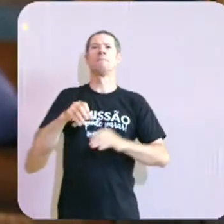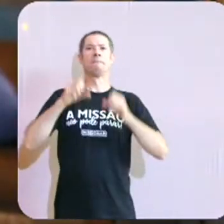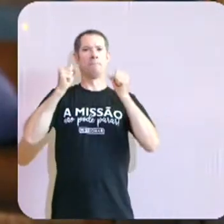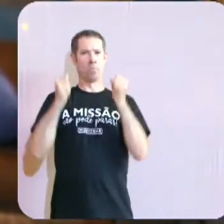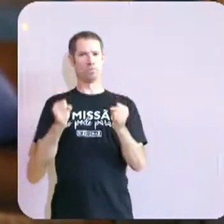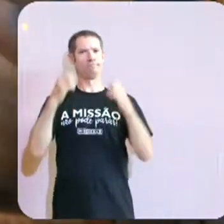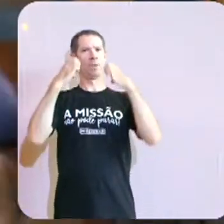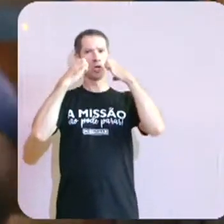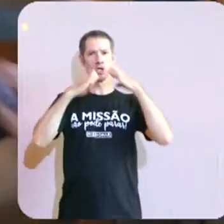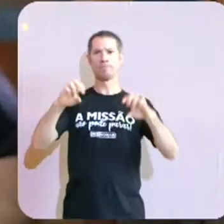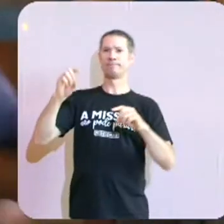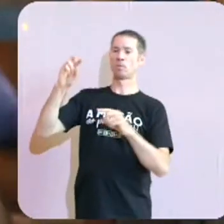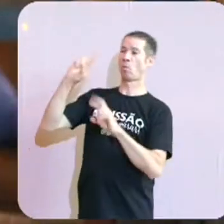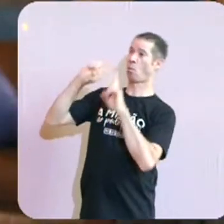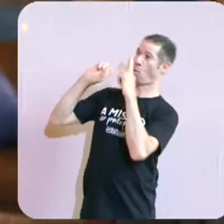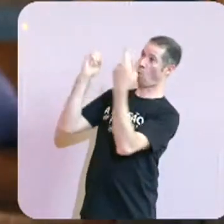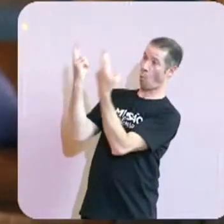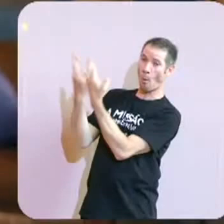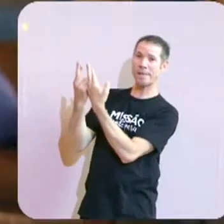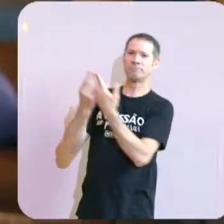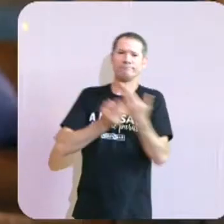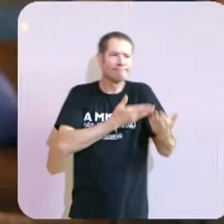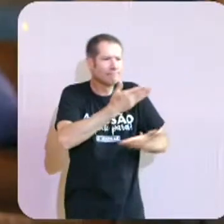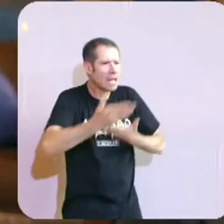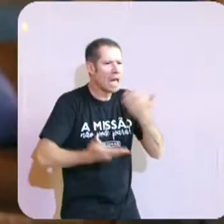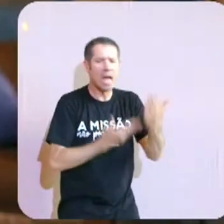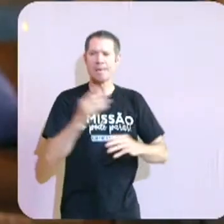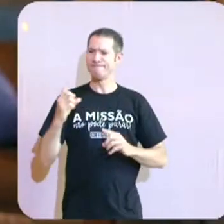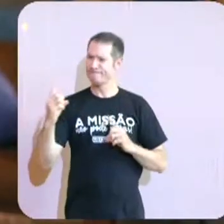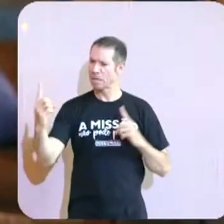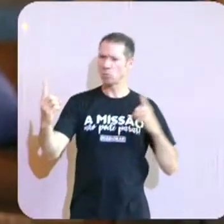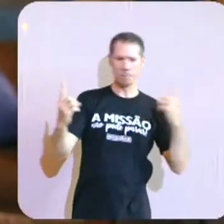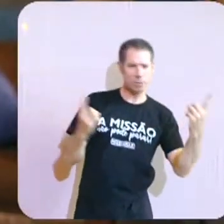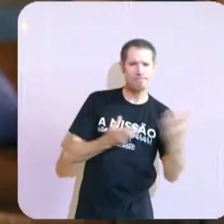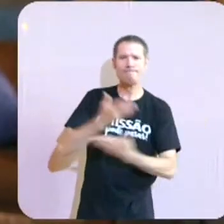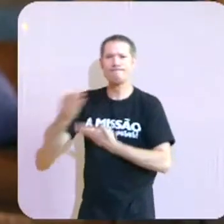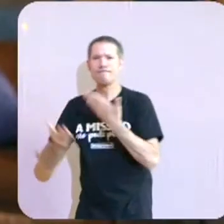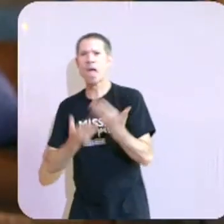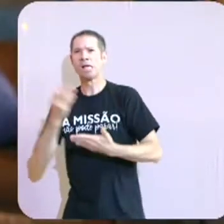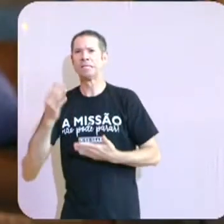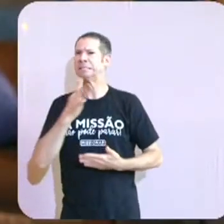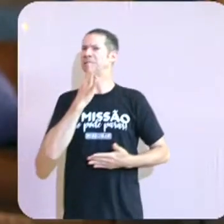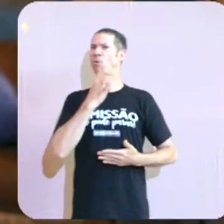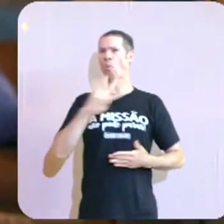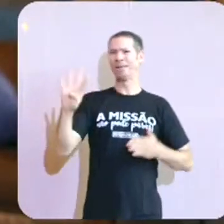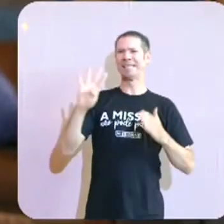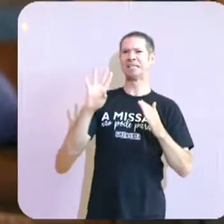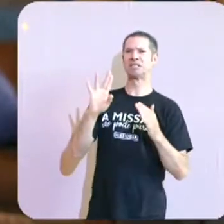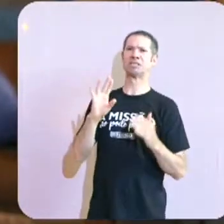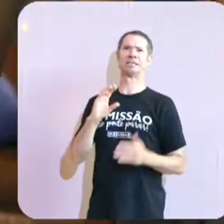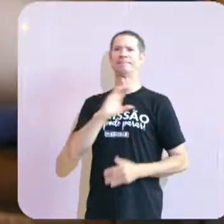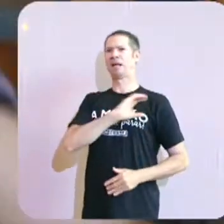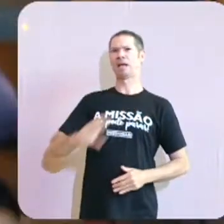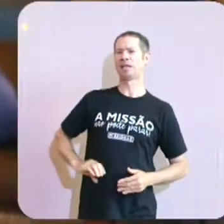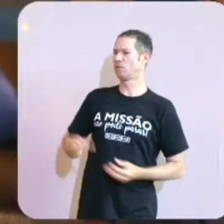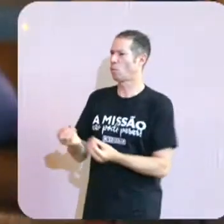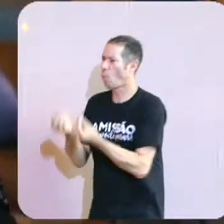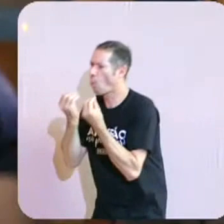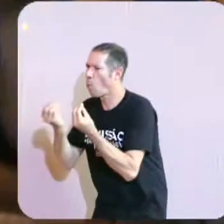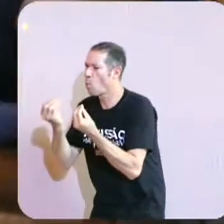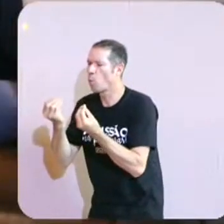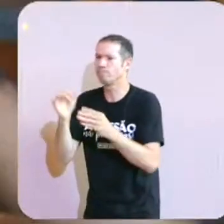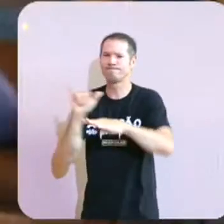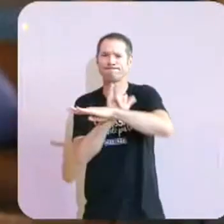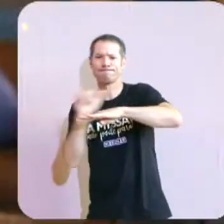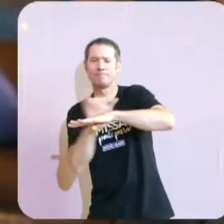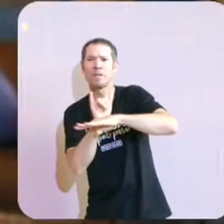reino. Como é que a gente tem que lidar uns com os outros. Como é que a gente tem que lidar com os que não conhecem a Cristo. Como é que a gente tem que lidar com os que